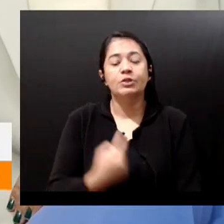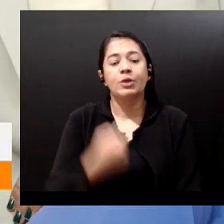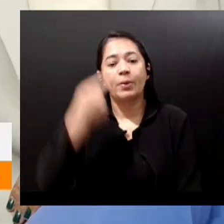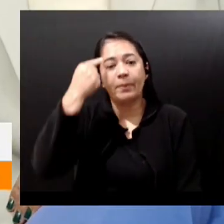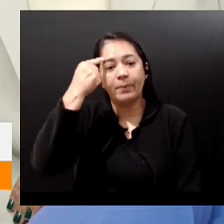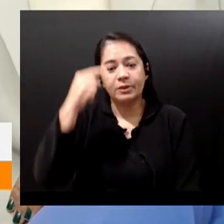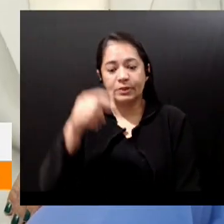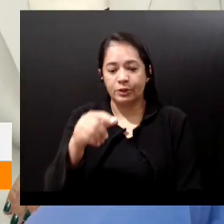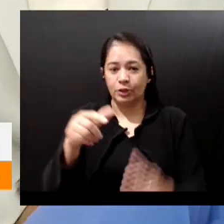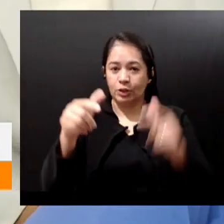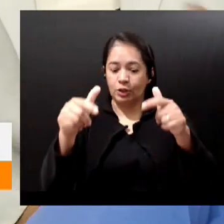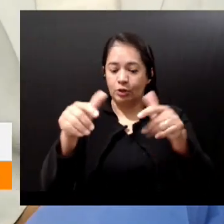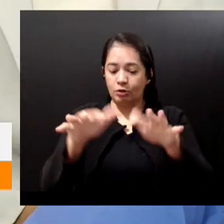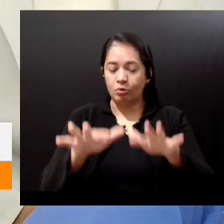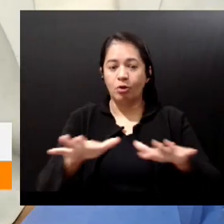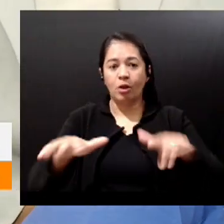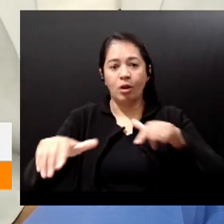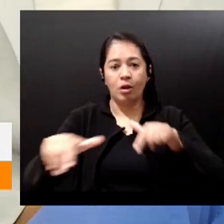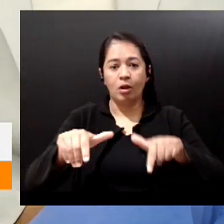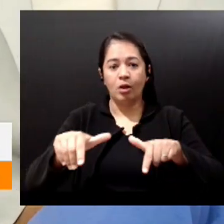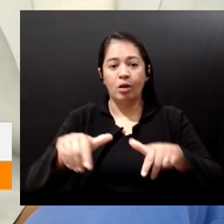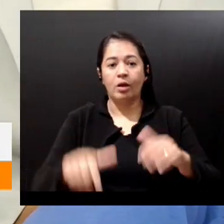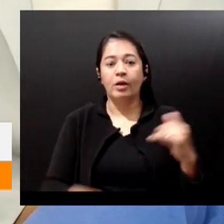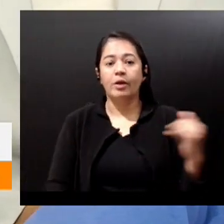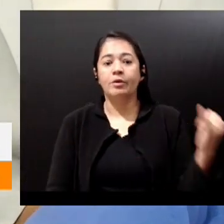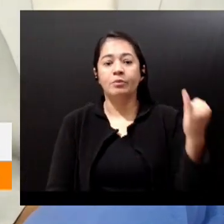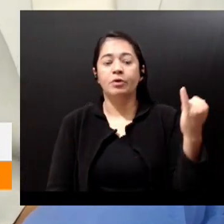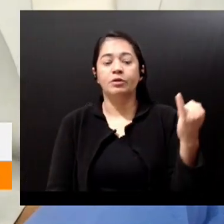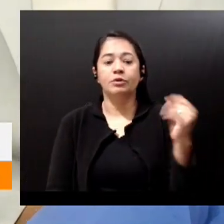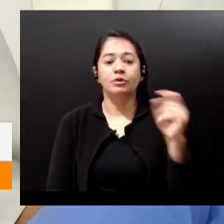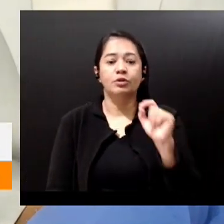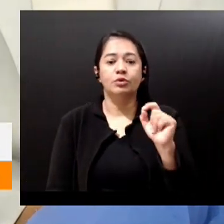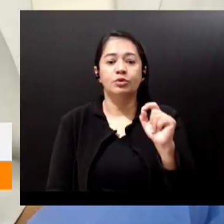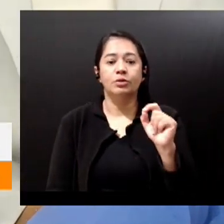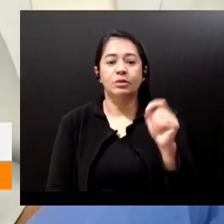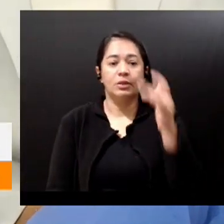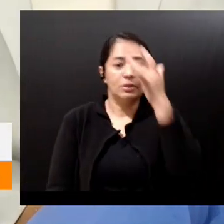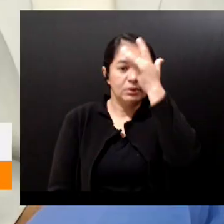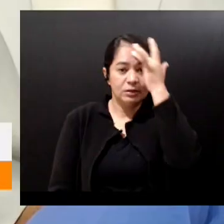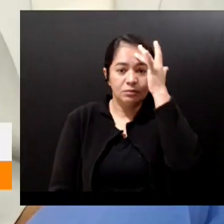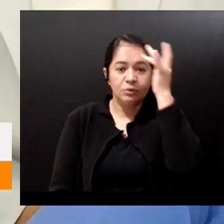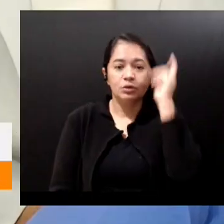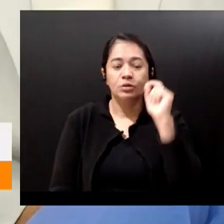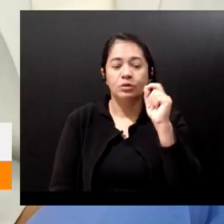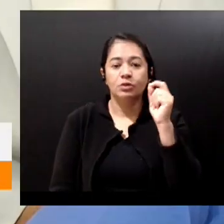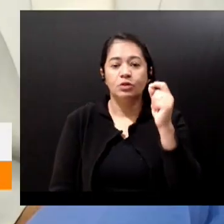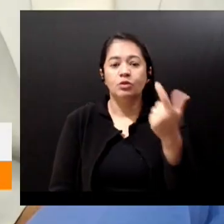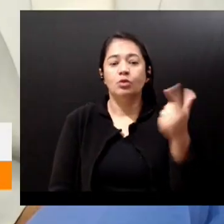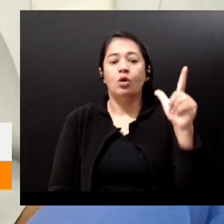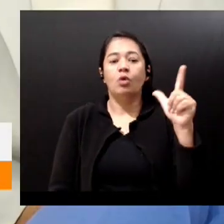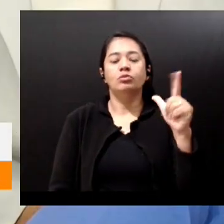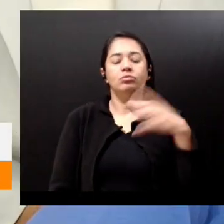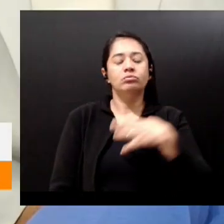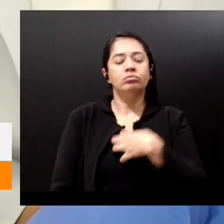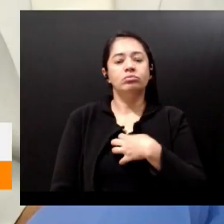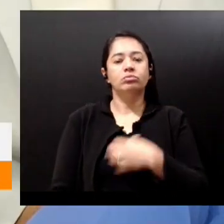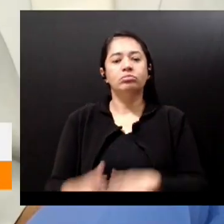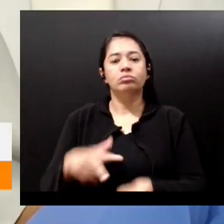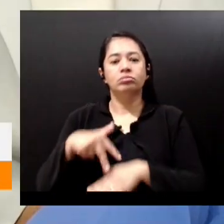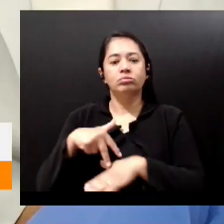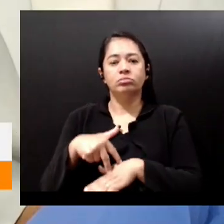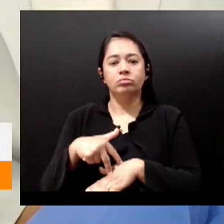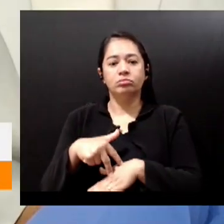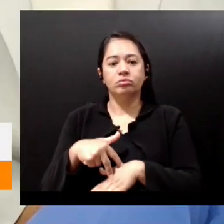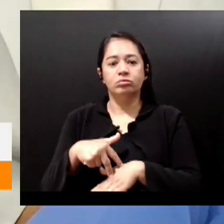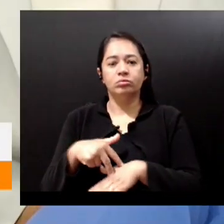né, é muito importante que as pessoas tenham uma outra postura diferente, né, ao invés de ter essa desconexão